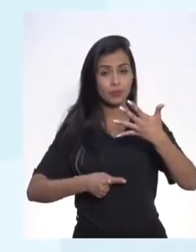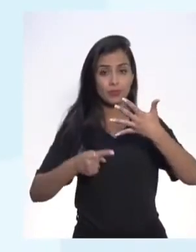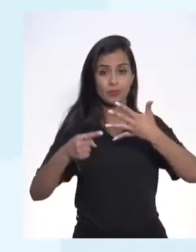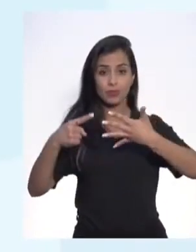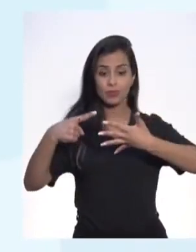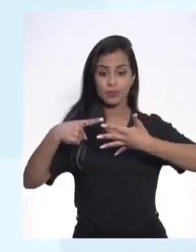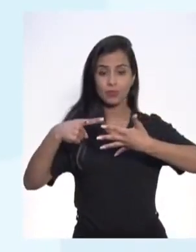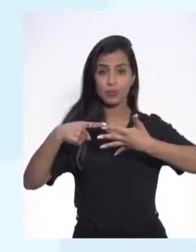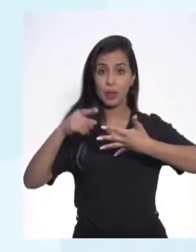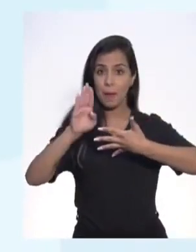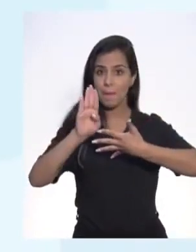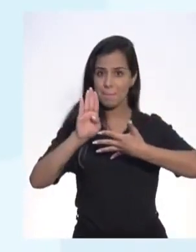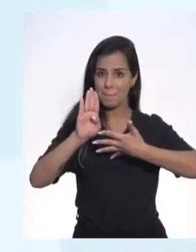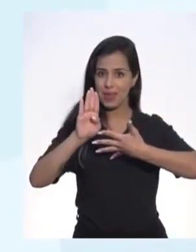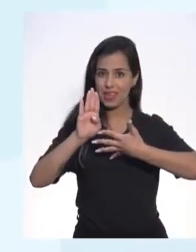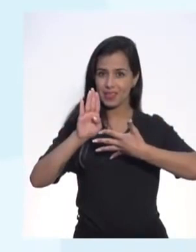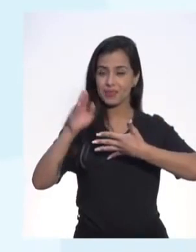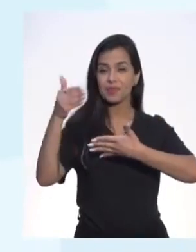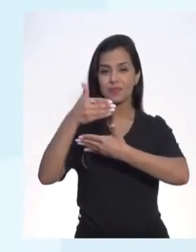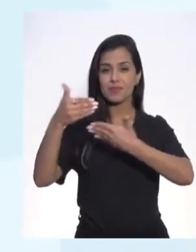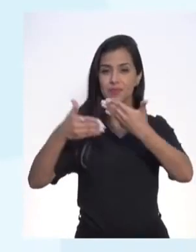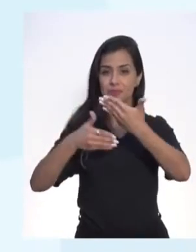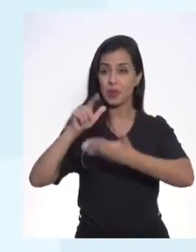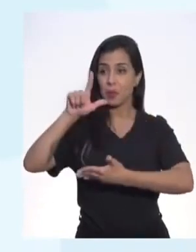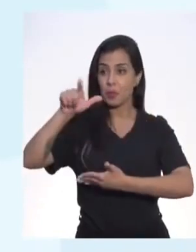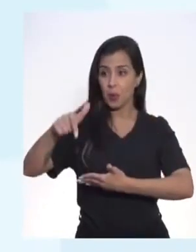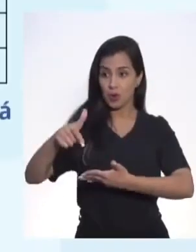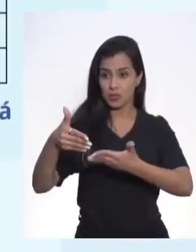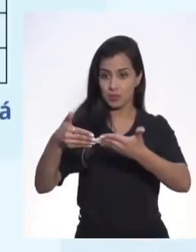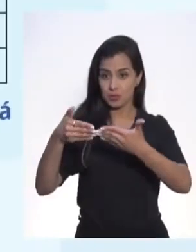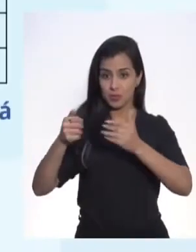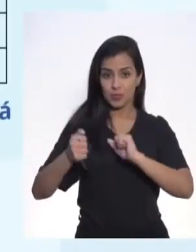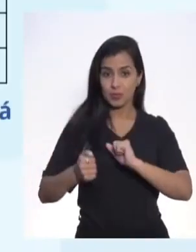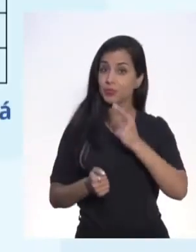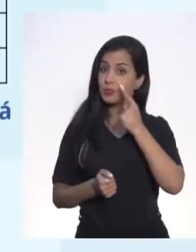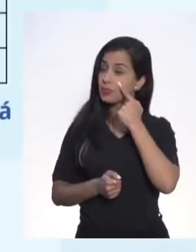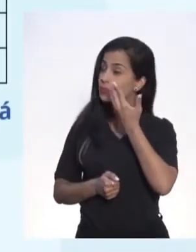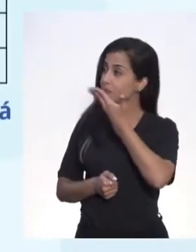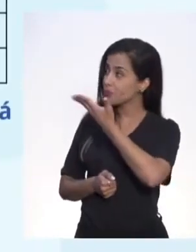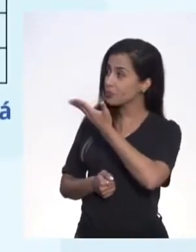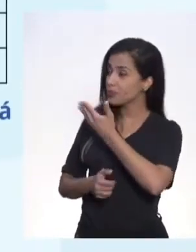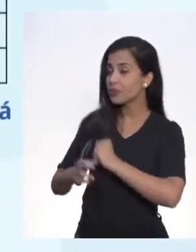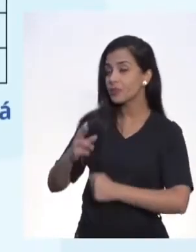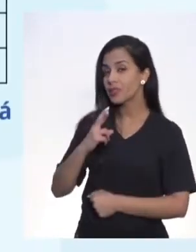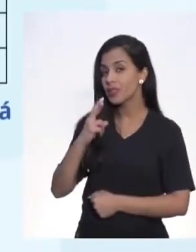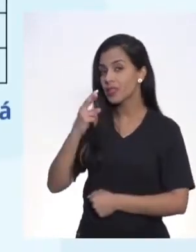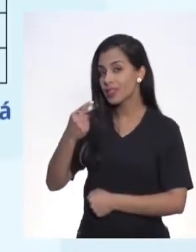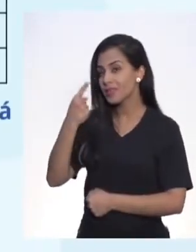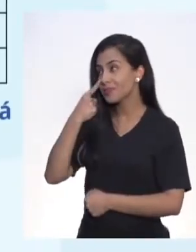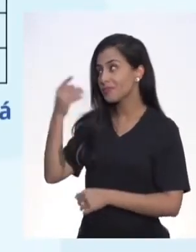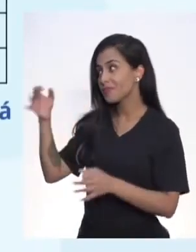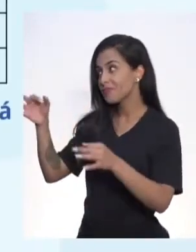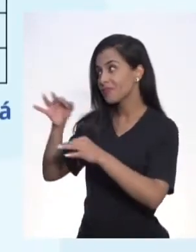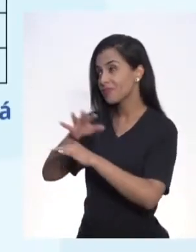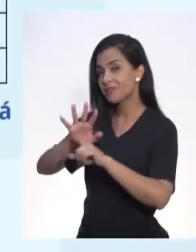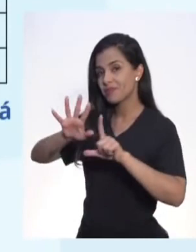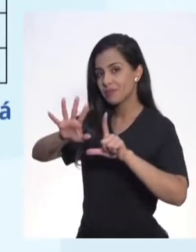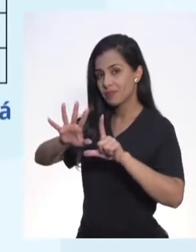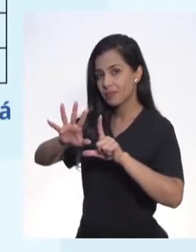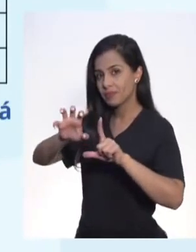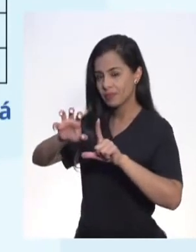B de bola. Vou pedir, então, para pular o próximo slide e põe o outro. Pode mostrar para eles? Isso, esse aí. Então, a nossa resolução é